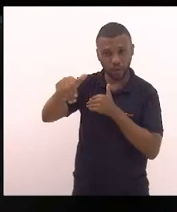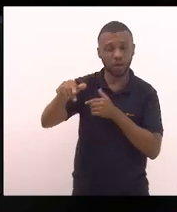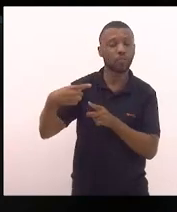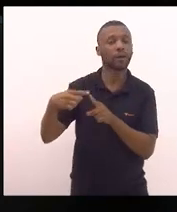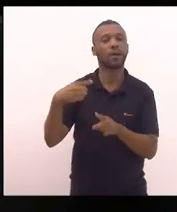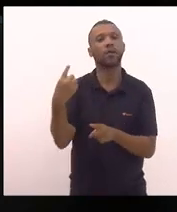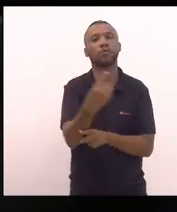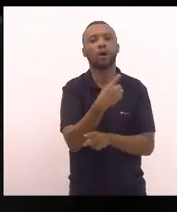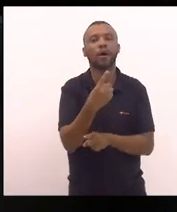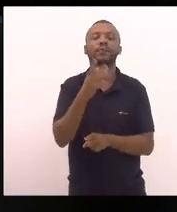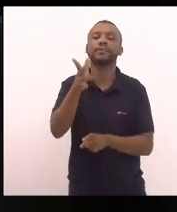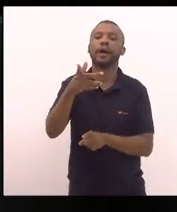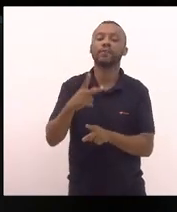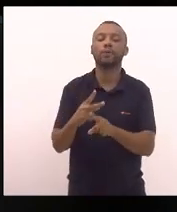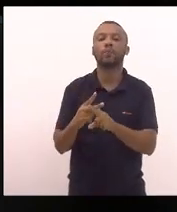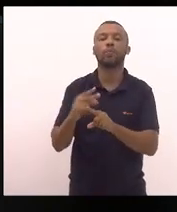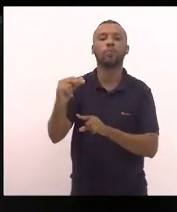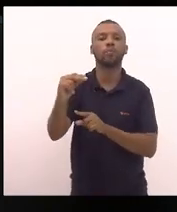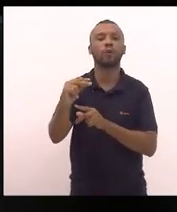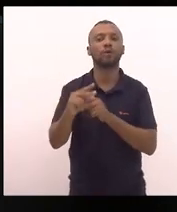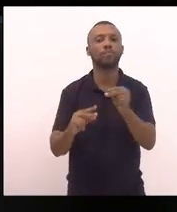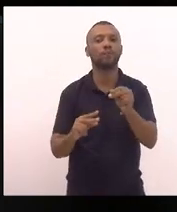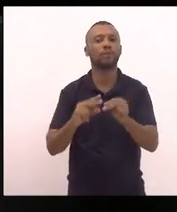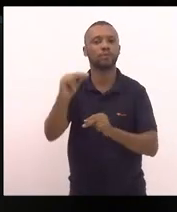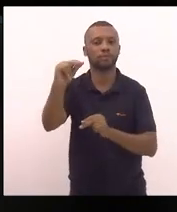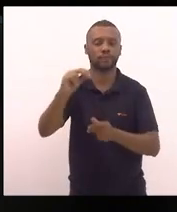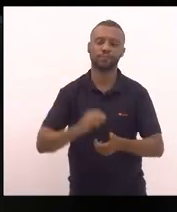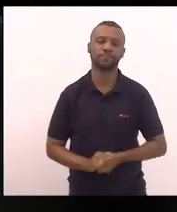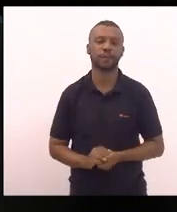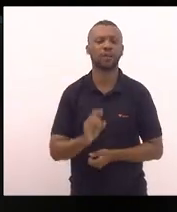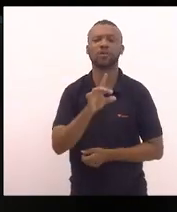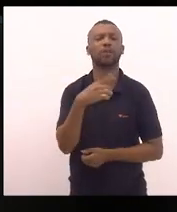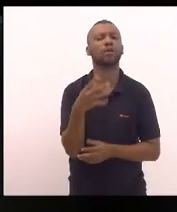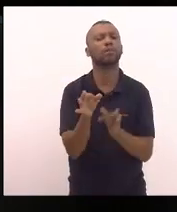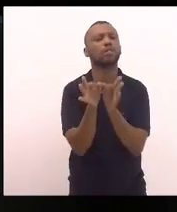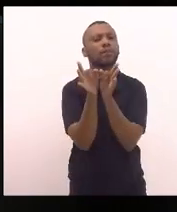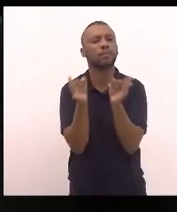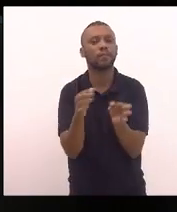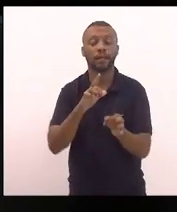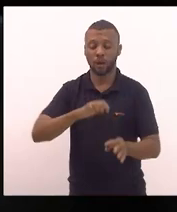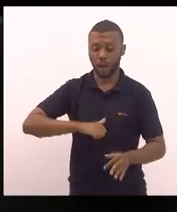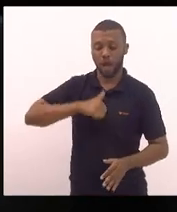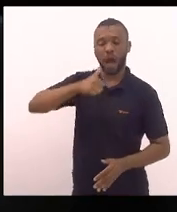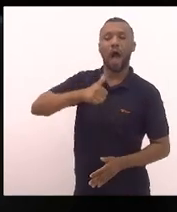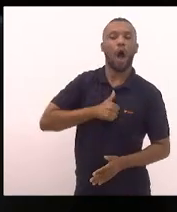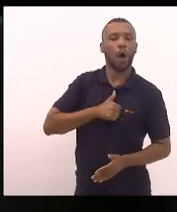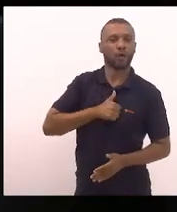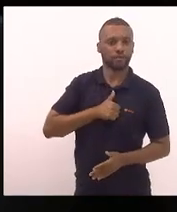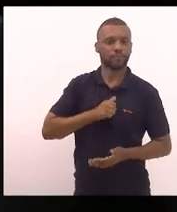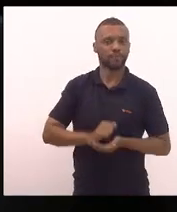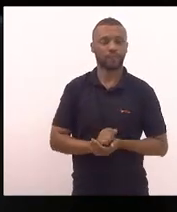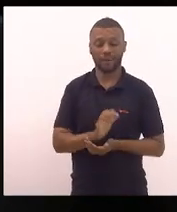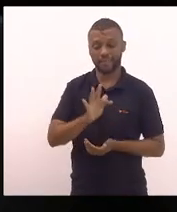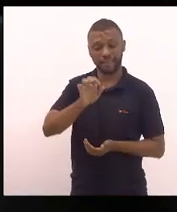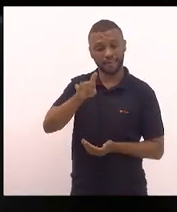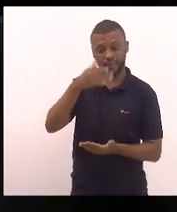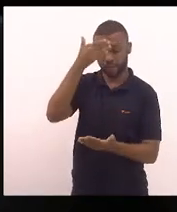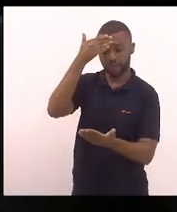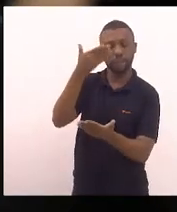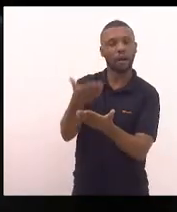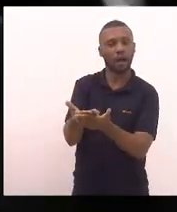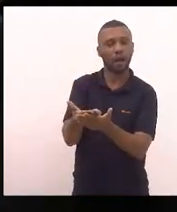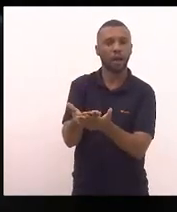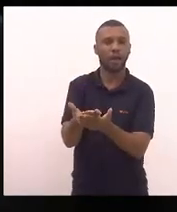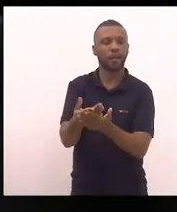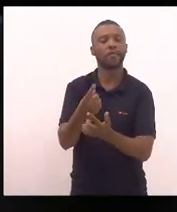nós já estamos vencendo. Basta que tenhamos autoestima, fé e